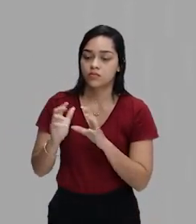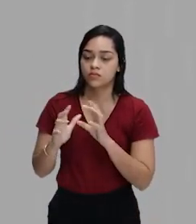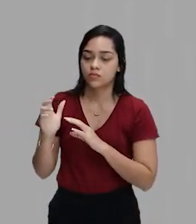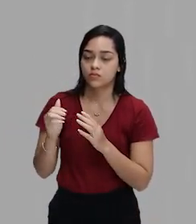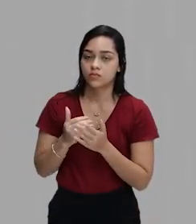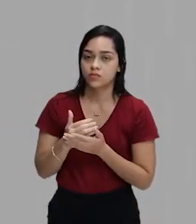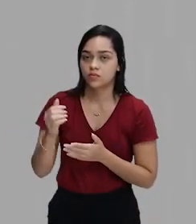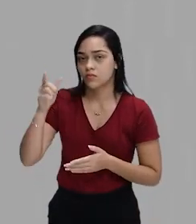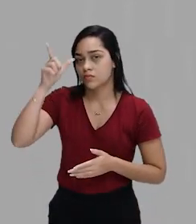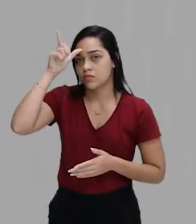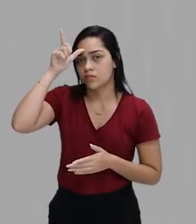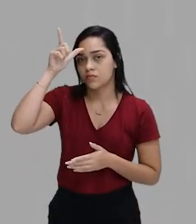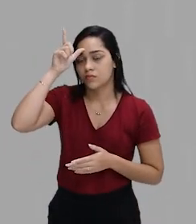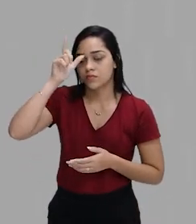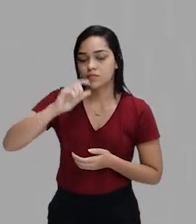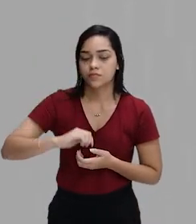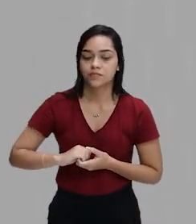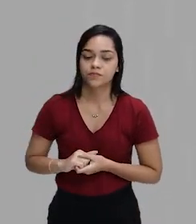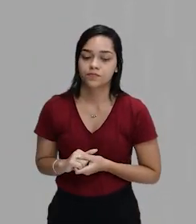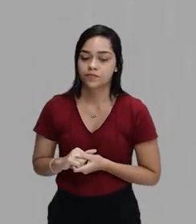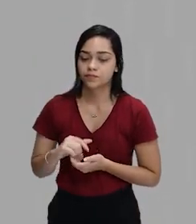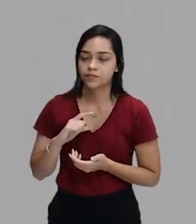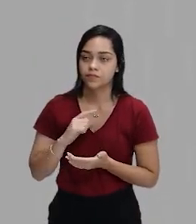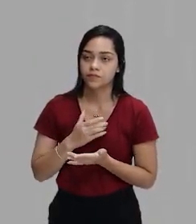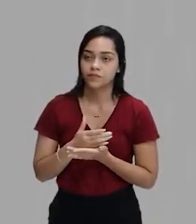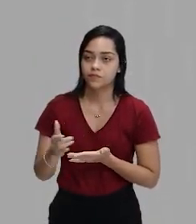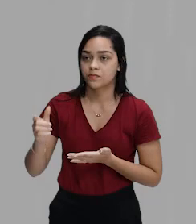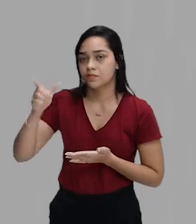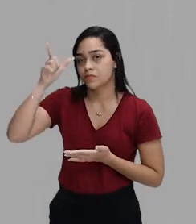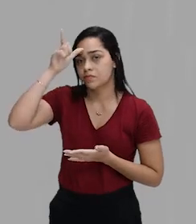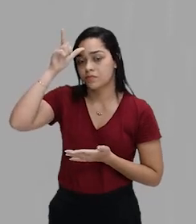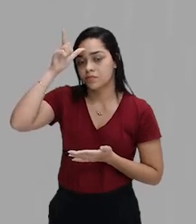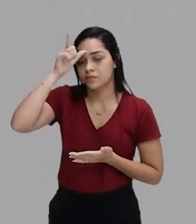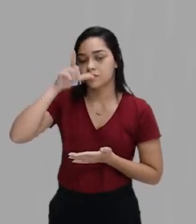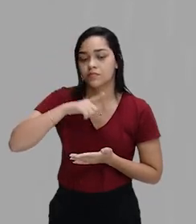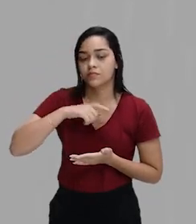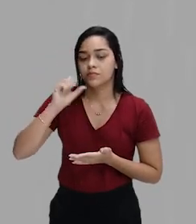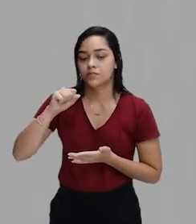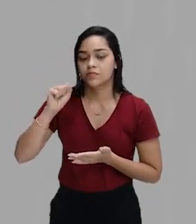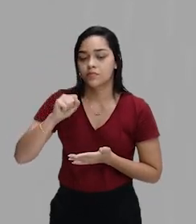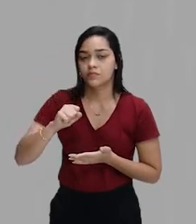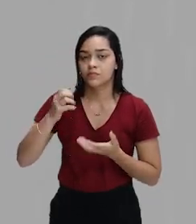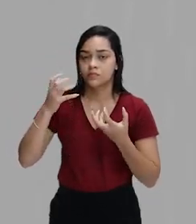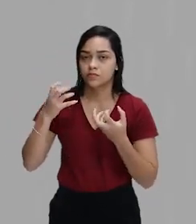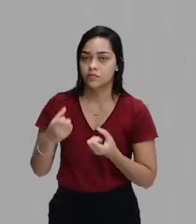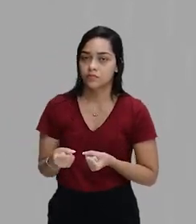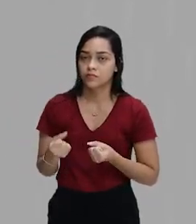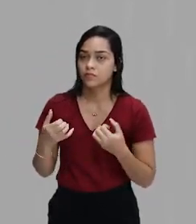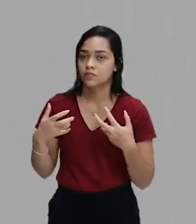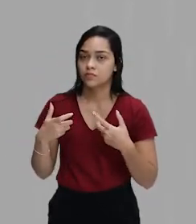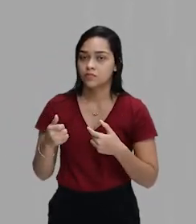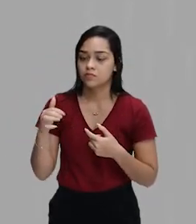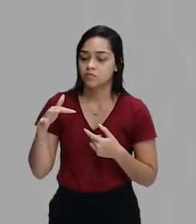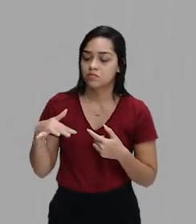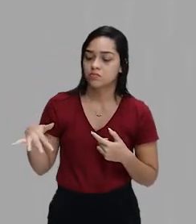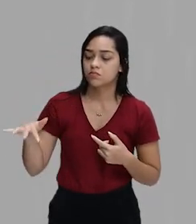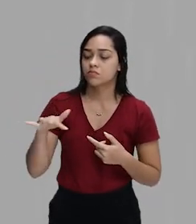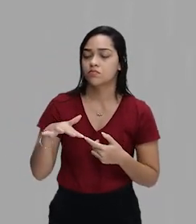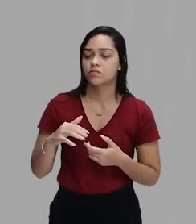Alemanha nazista. Desde o início da guerra, a Alemanha nazista havia ocupado aquele